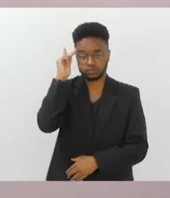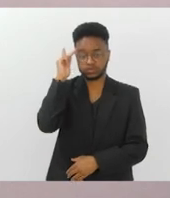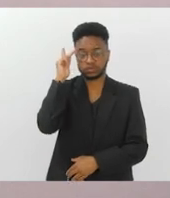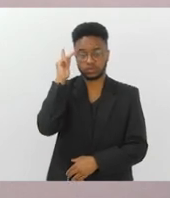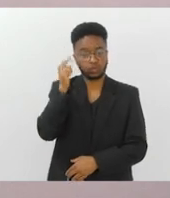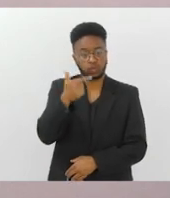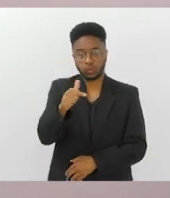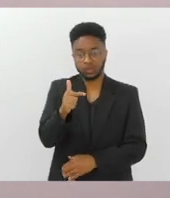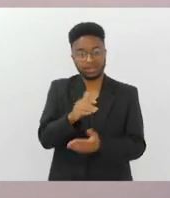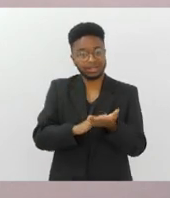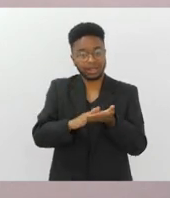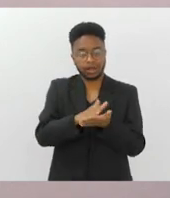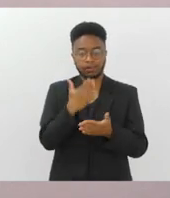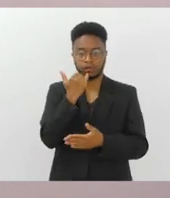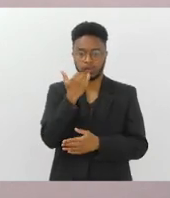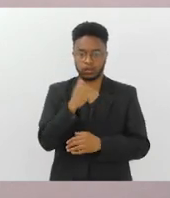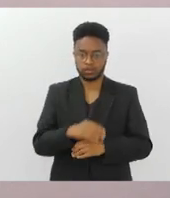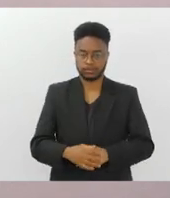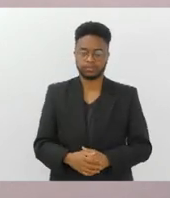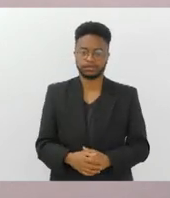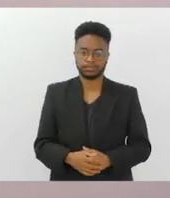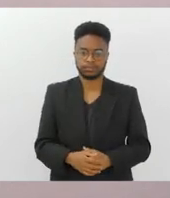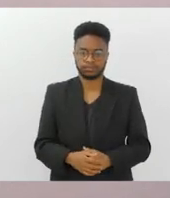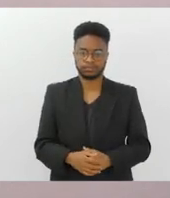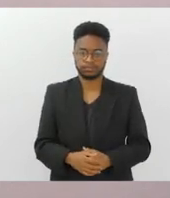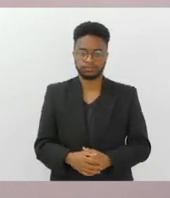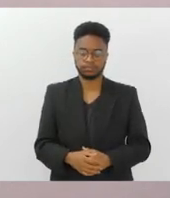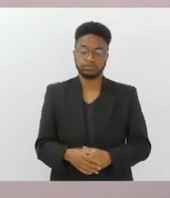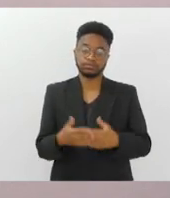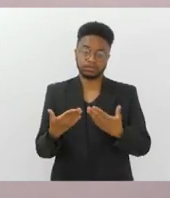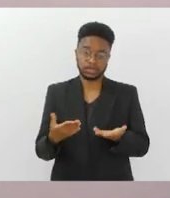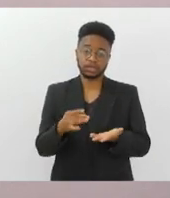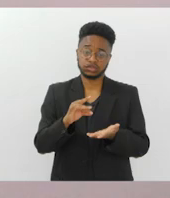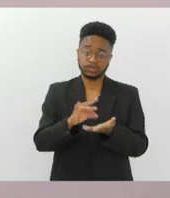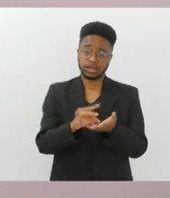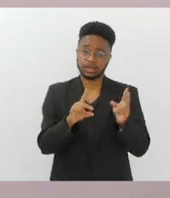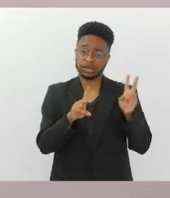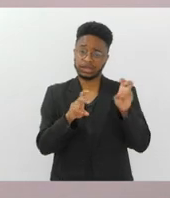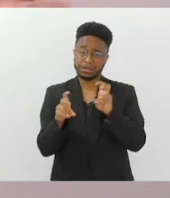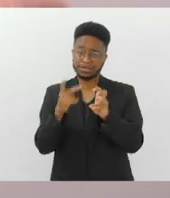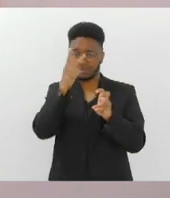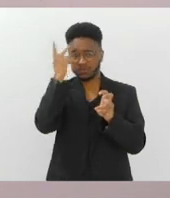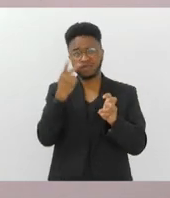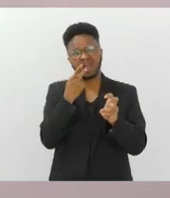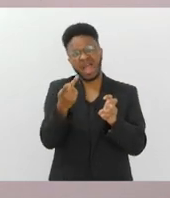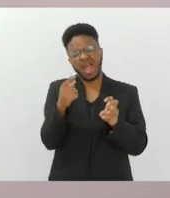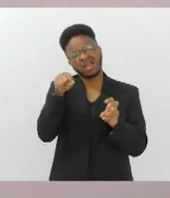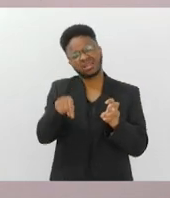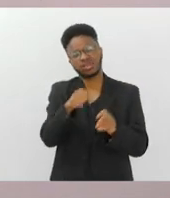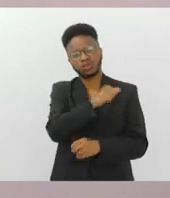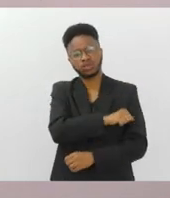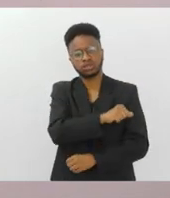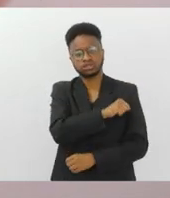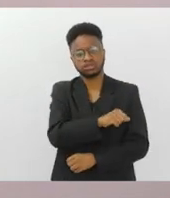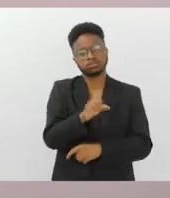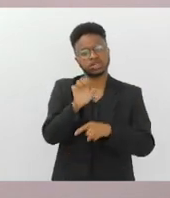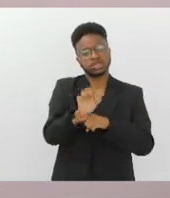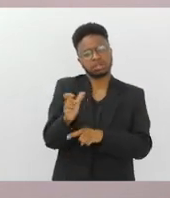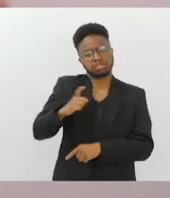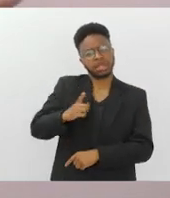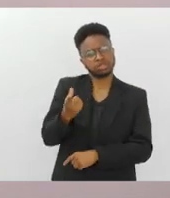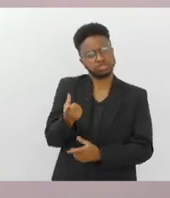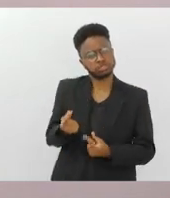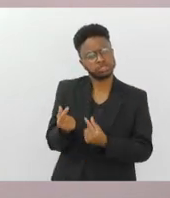sem ter o que comer. Essa é uma realidade que, muitas vezes, as pessoas falam: ah, mas o Rio de Janeiro, um estado tão